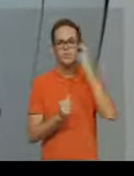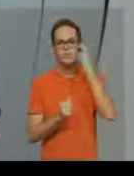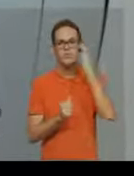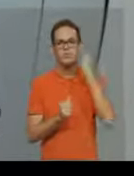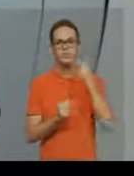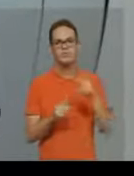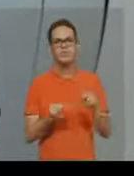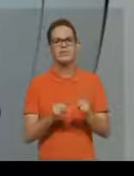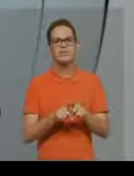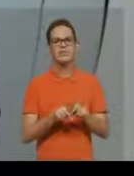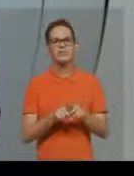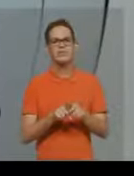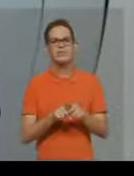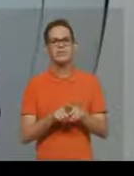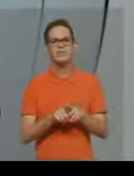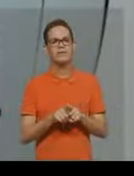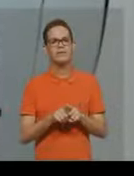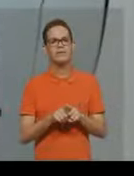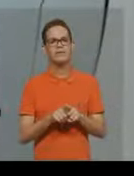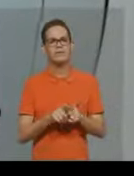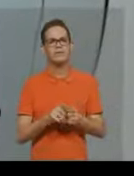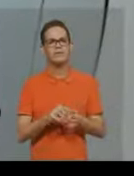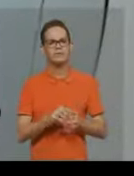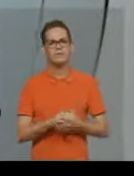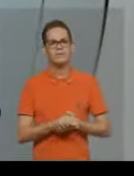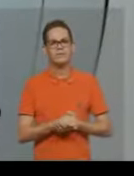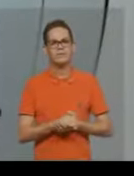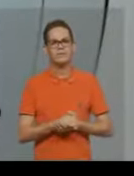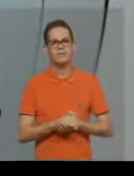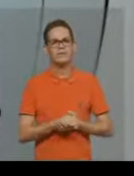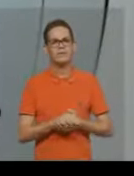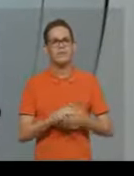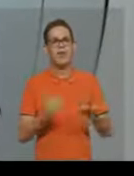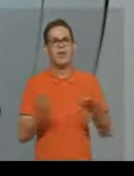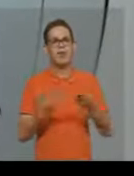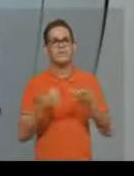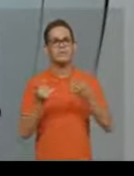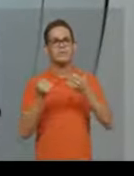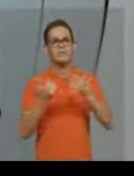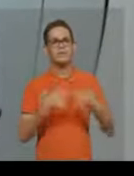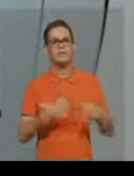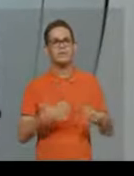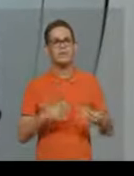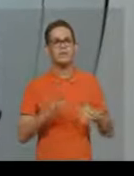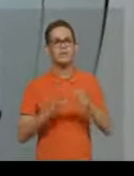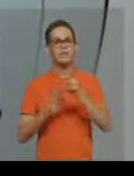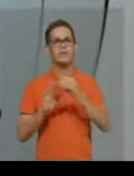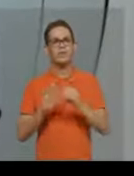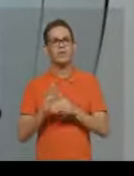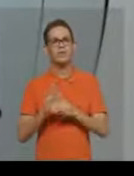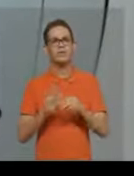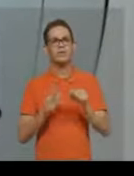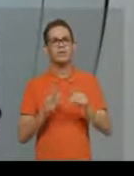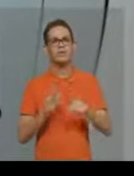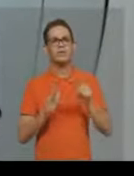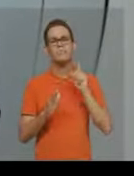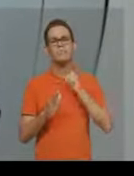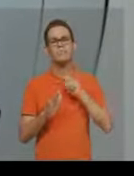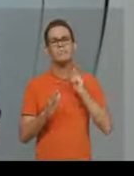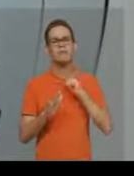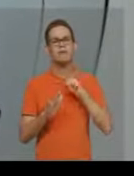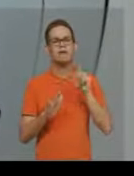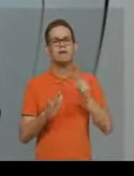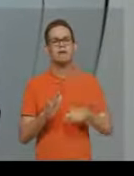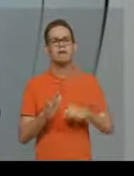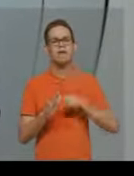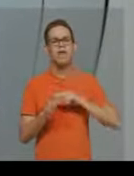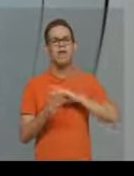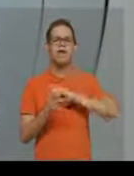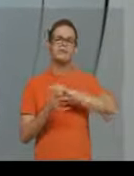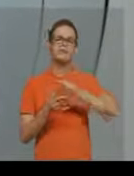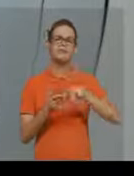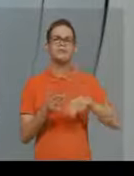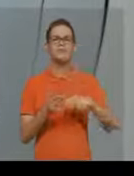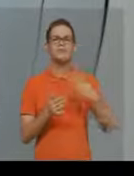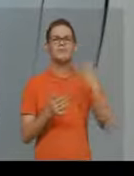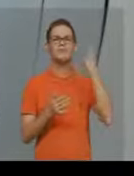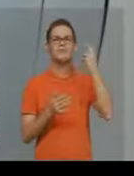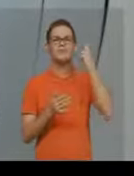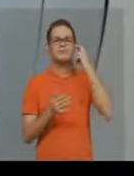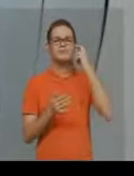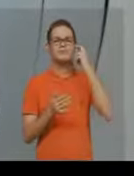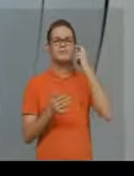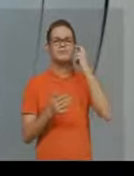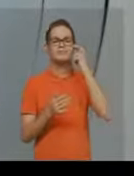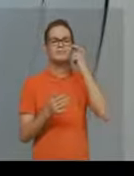E na BNCC dá uma ênfase maior a isso, no currículo referência de Minas, que a interculturalidade dá mais